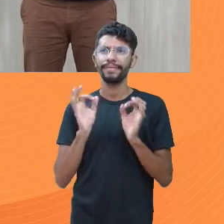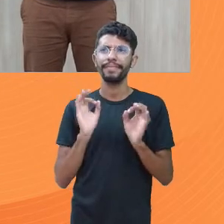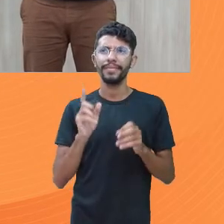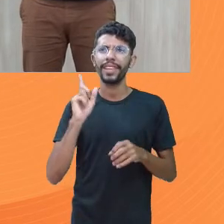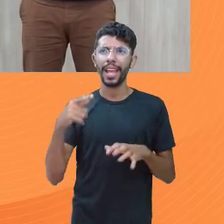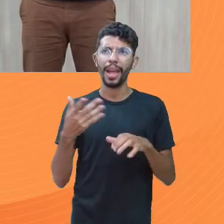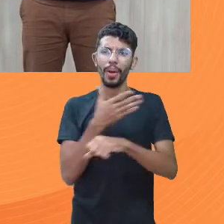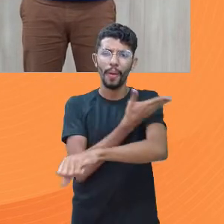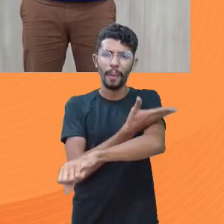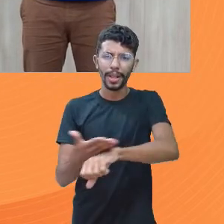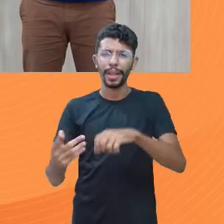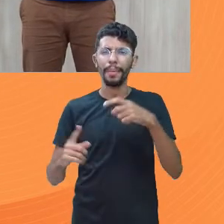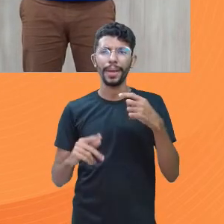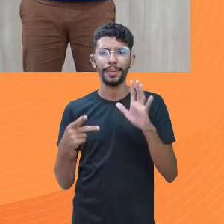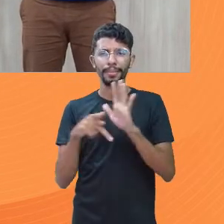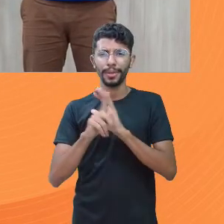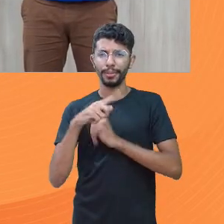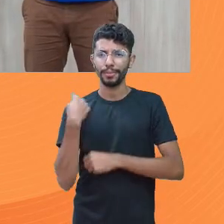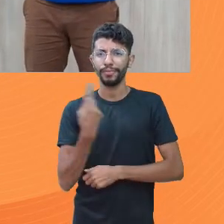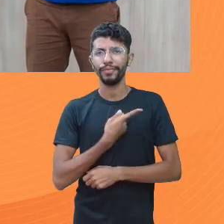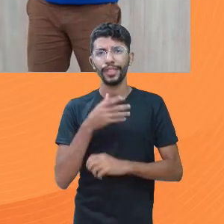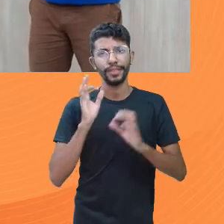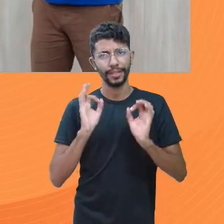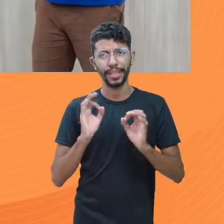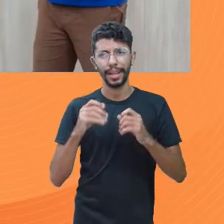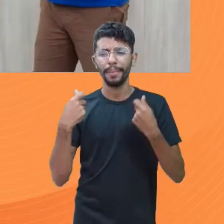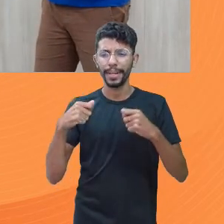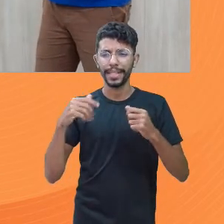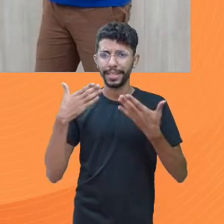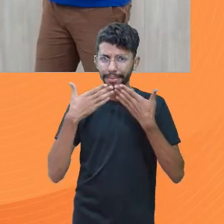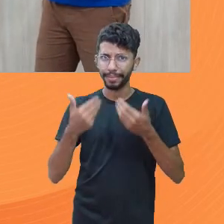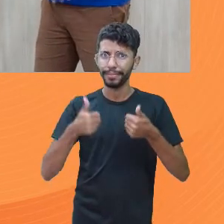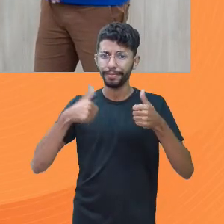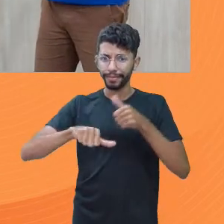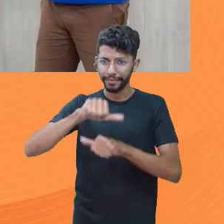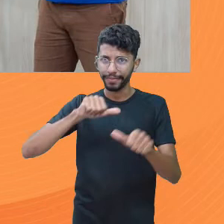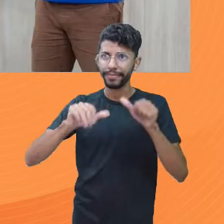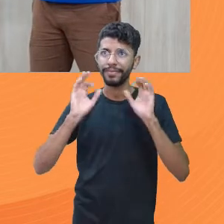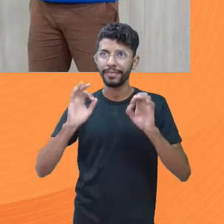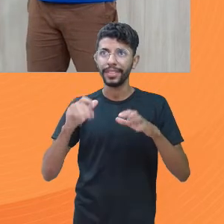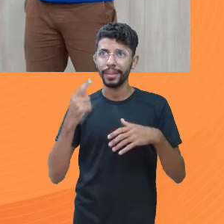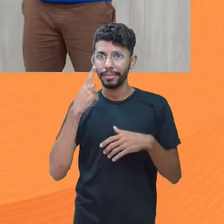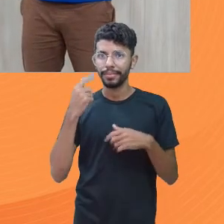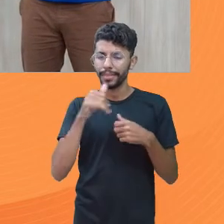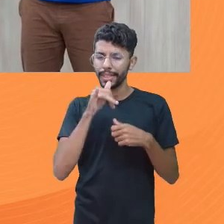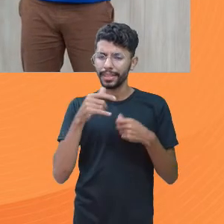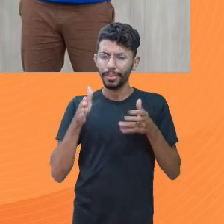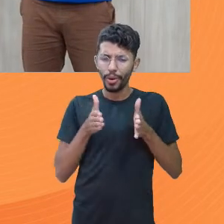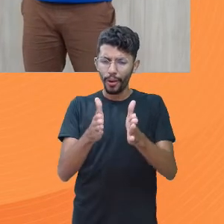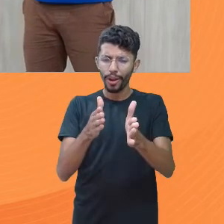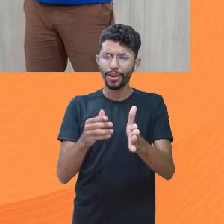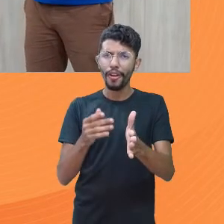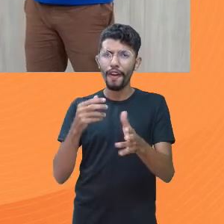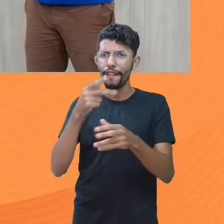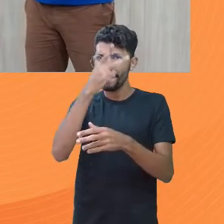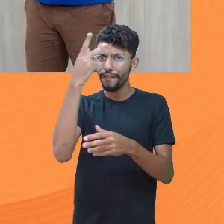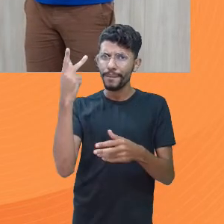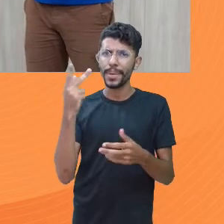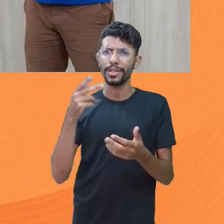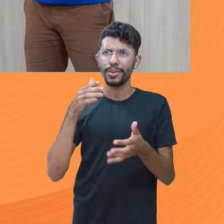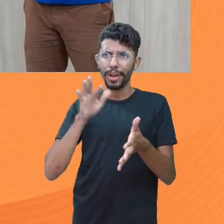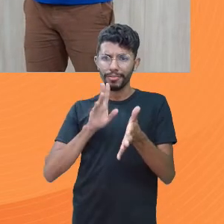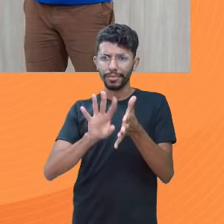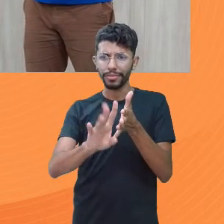comportamento típico nosso, né? Temos que melhorar isso aí, que isso aí não está certo. Se é um corredor, todo mundo tem que passar por ali, né, para ninguém estar